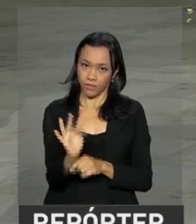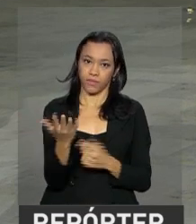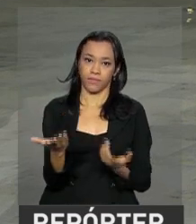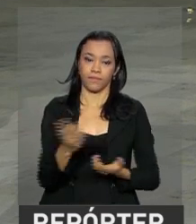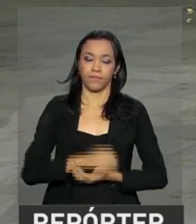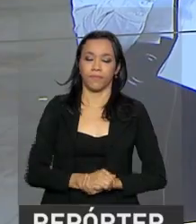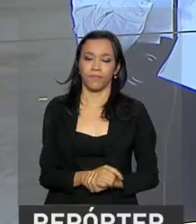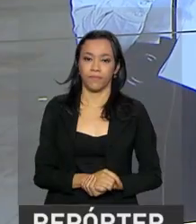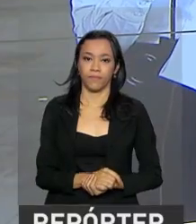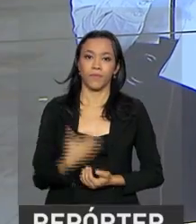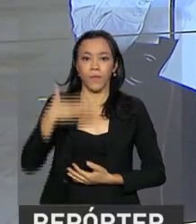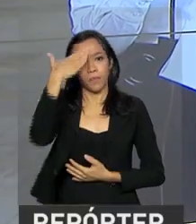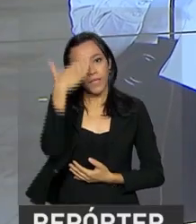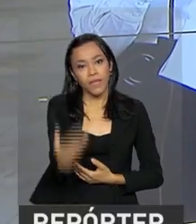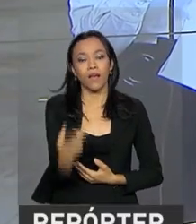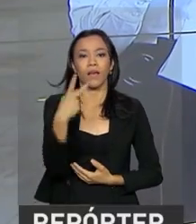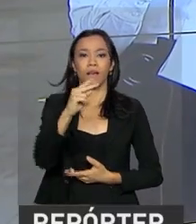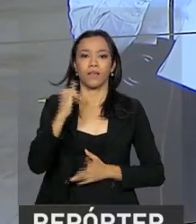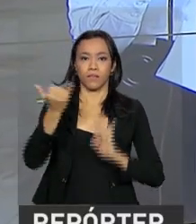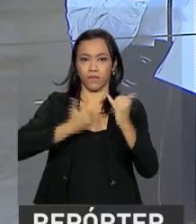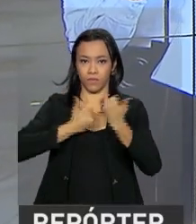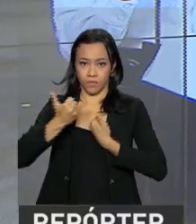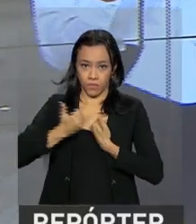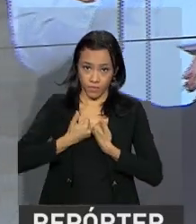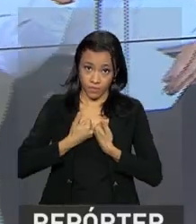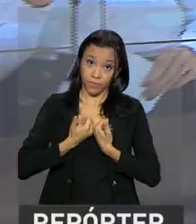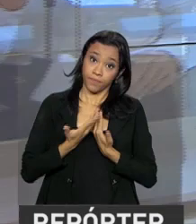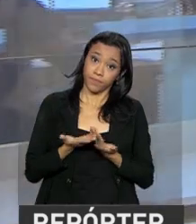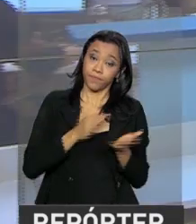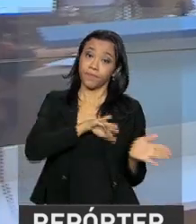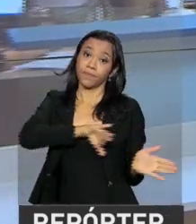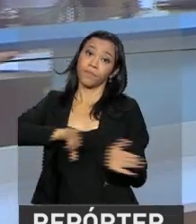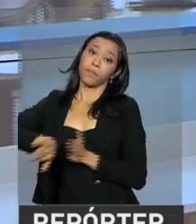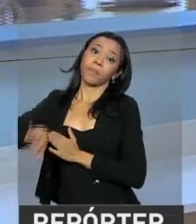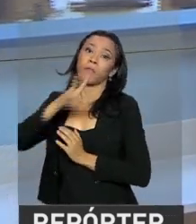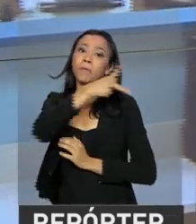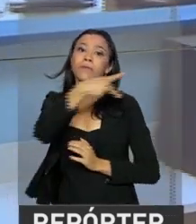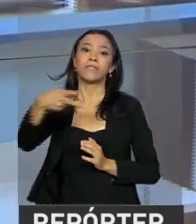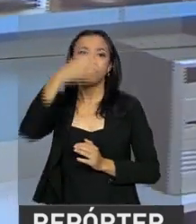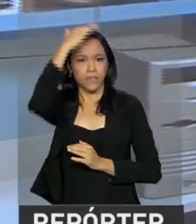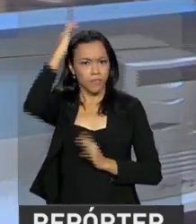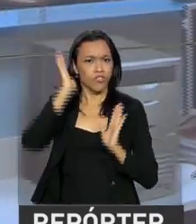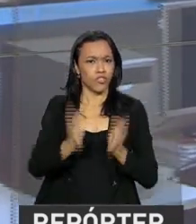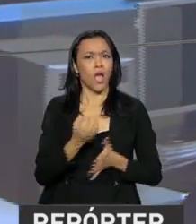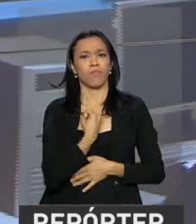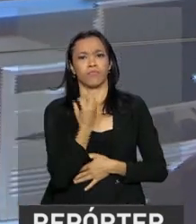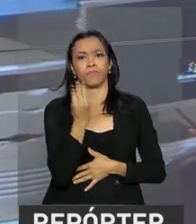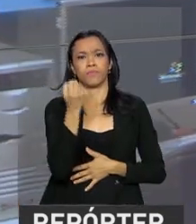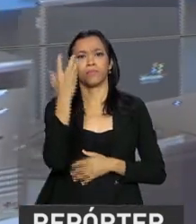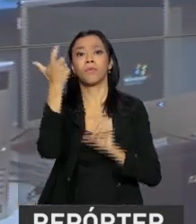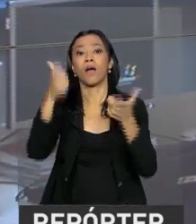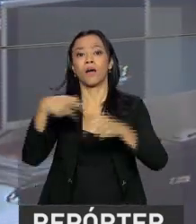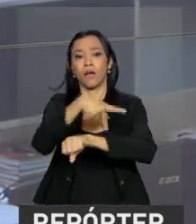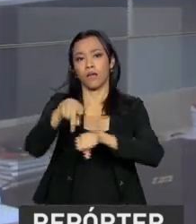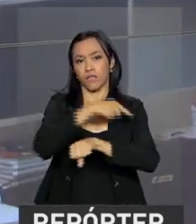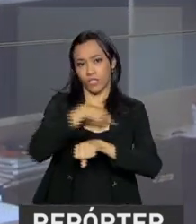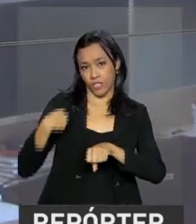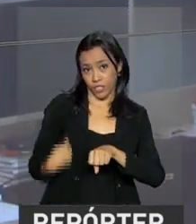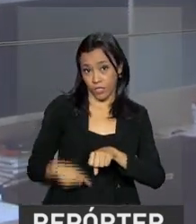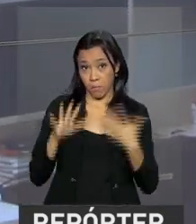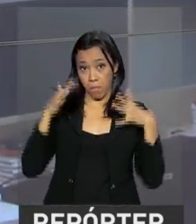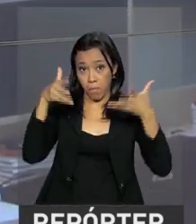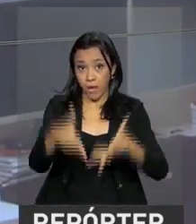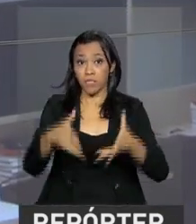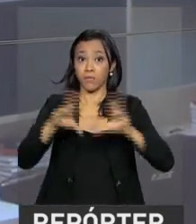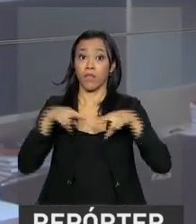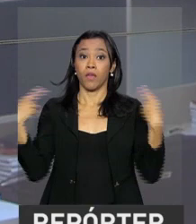Renata Obrigada Paola pelas suas informações e o presidente temer já está a caminho da china onde vai participar da reunião de